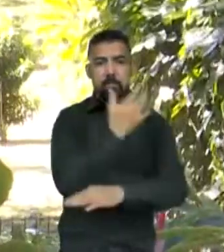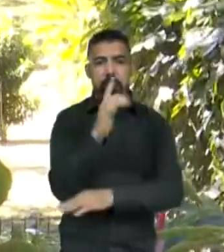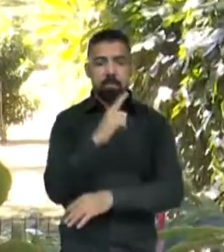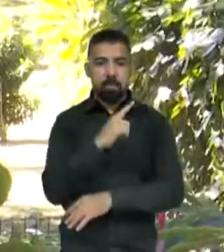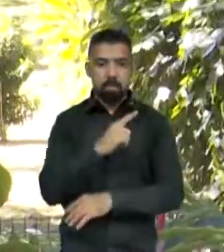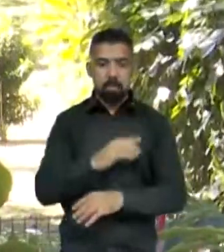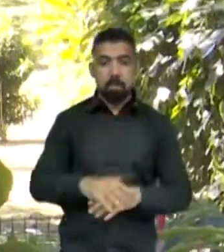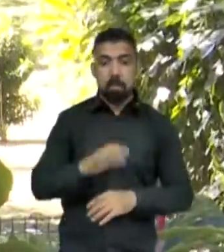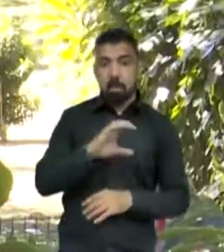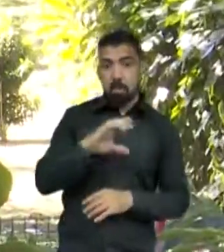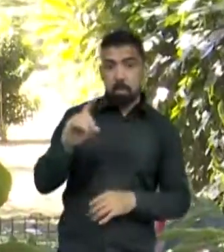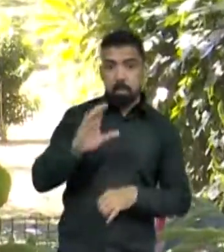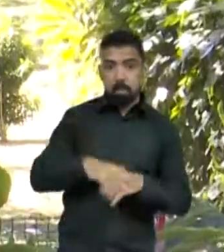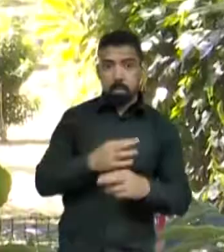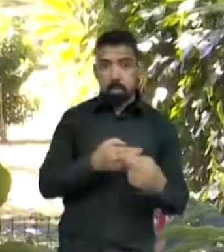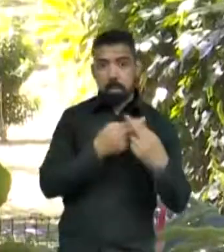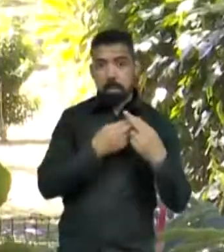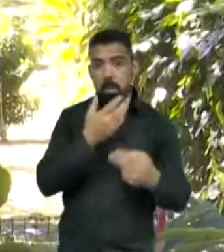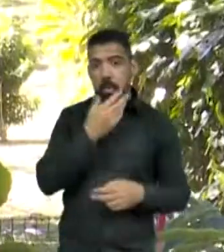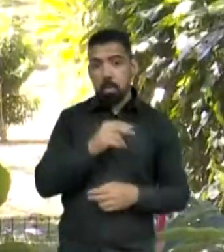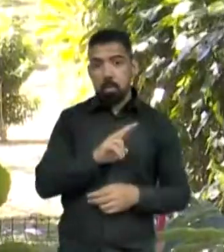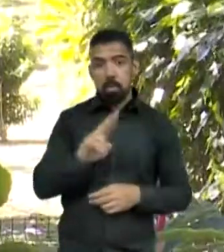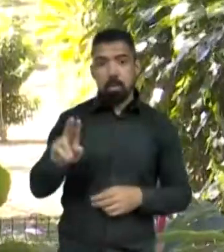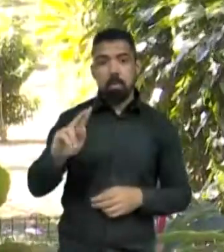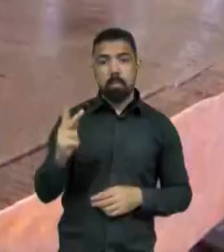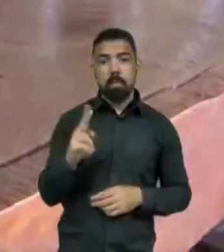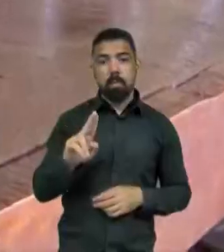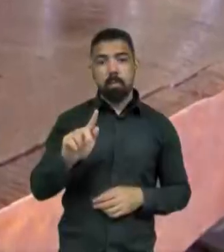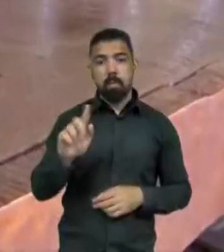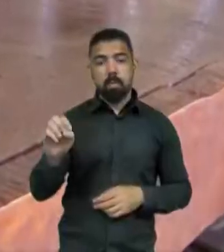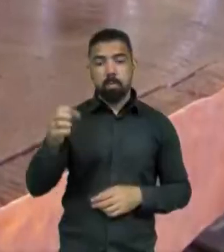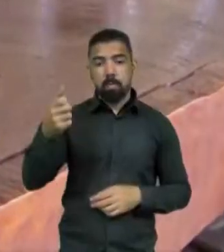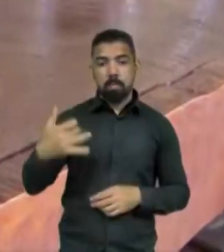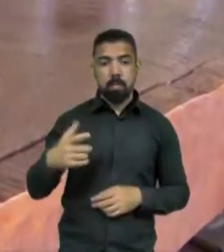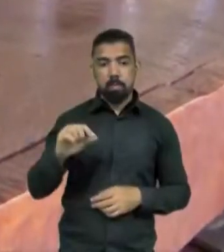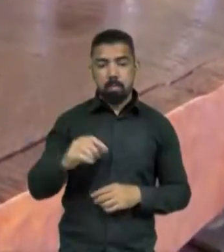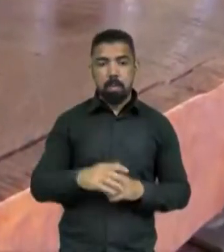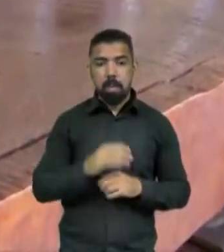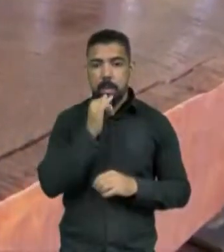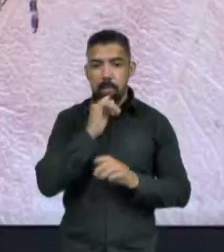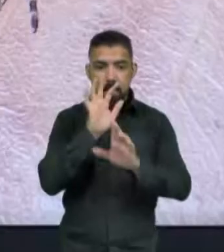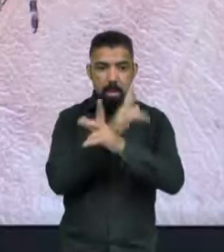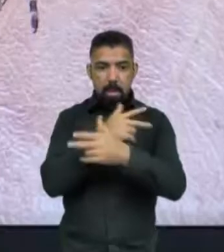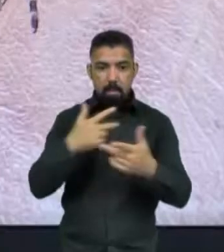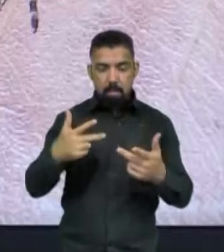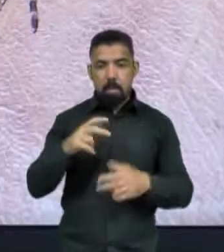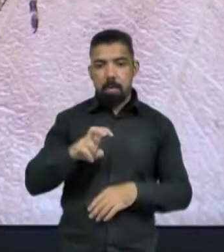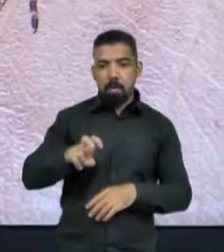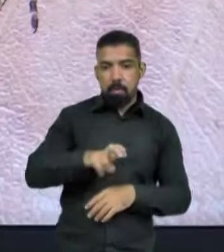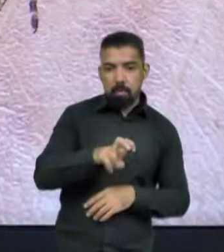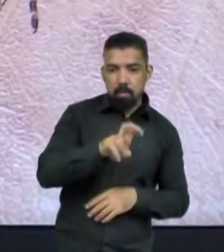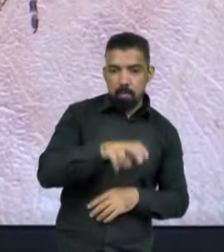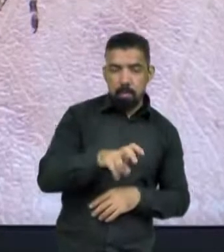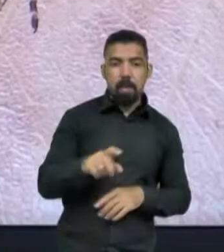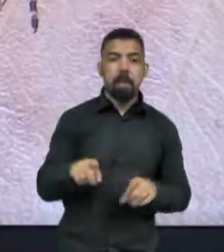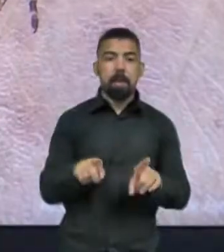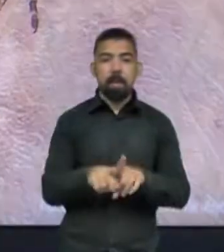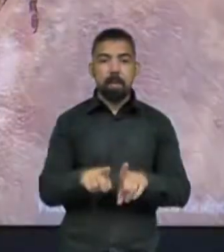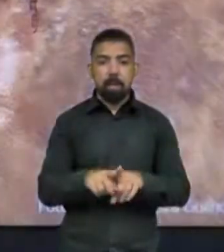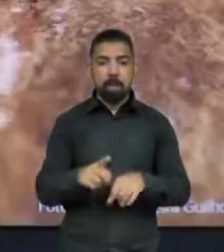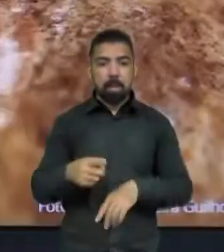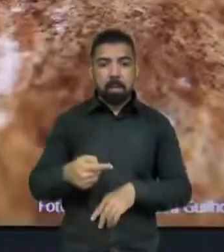do levantamento, biólogo Hugo Fernandes, ressaltou que animais como serpentes e pequenos répteis têm